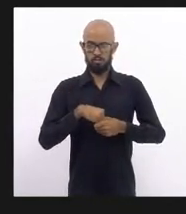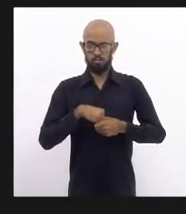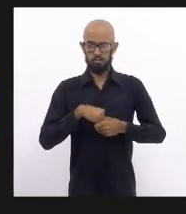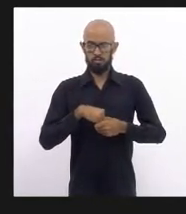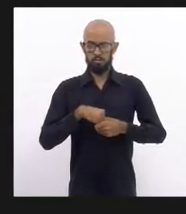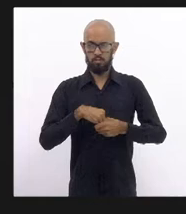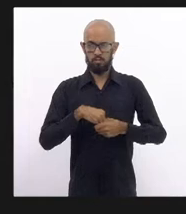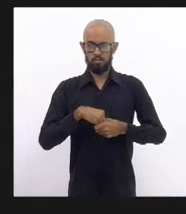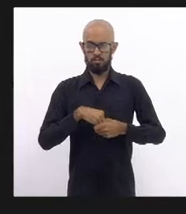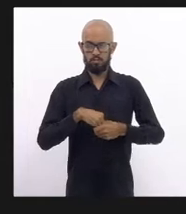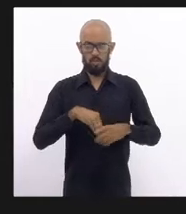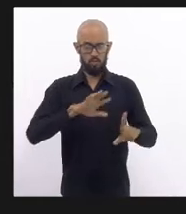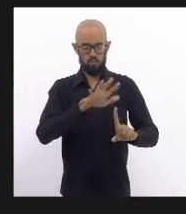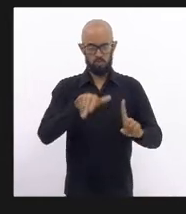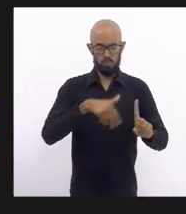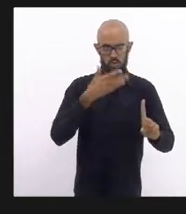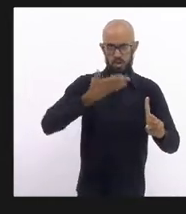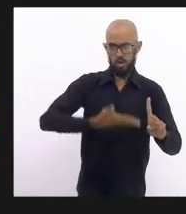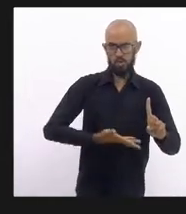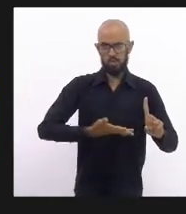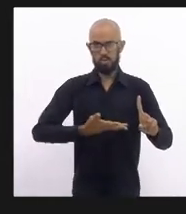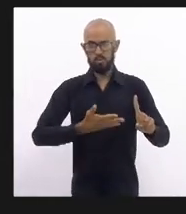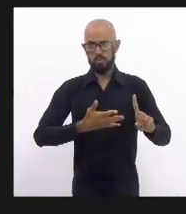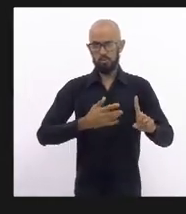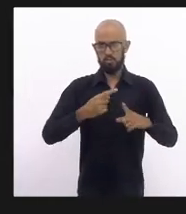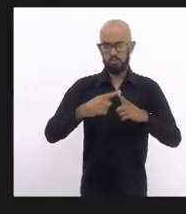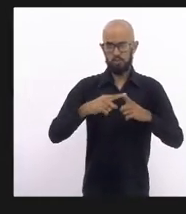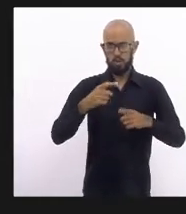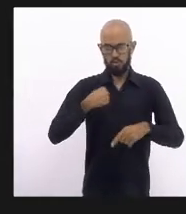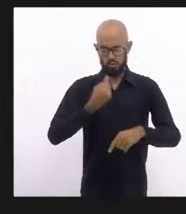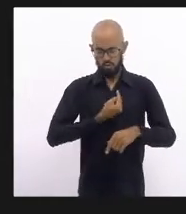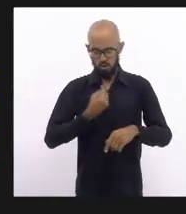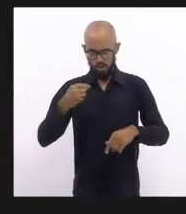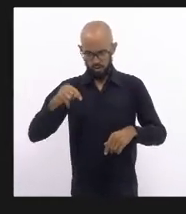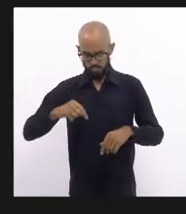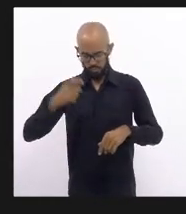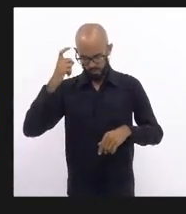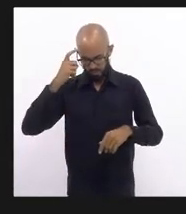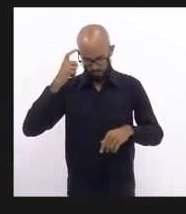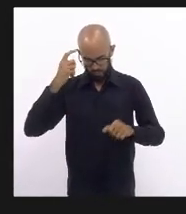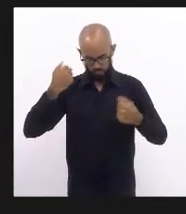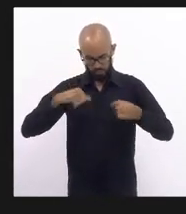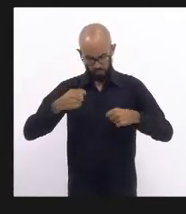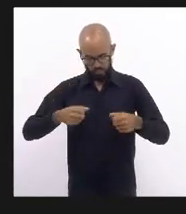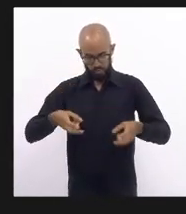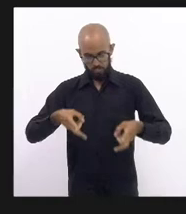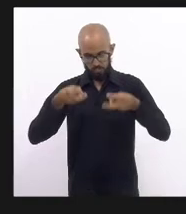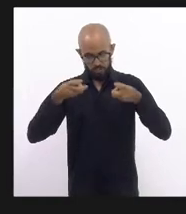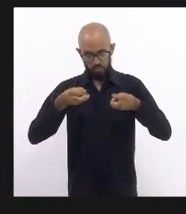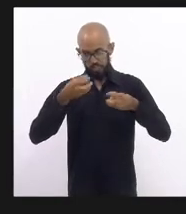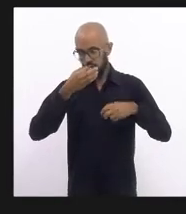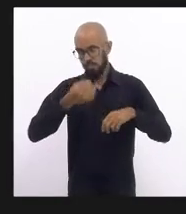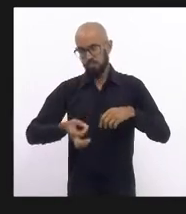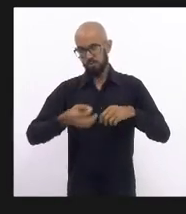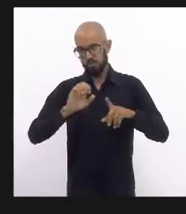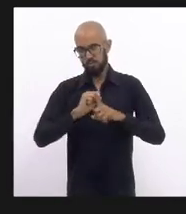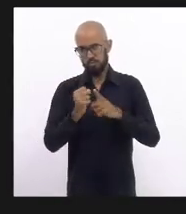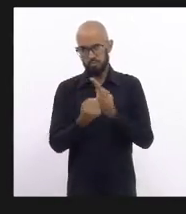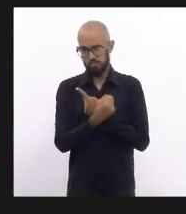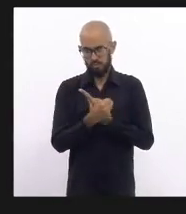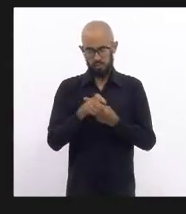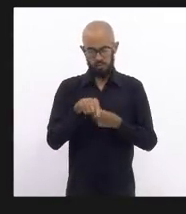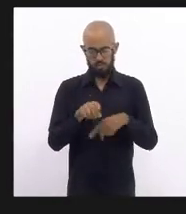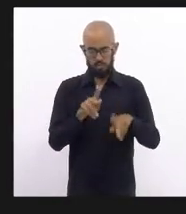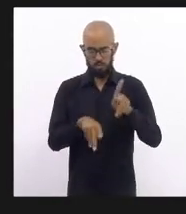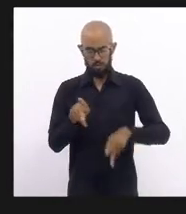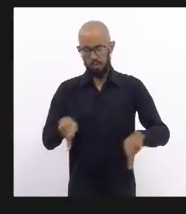Pelo tombamento. A gente acha que tem que escutar a sociedade organizada, né? É a população